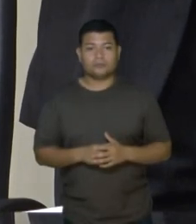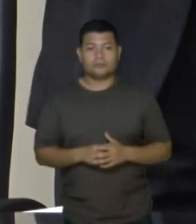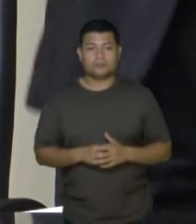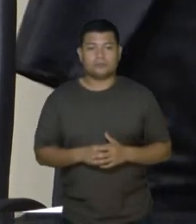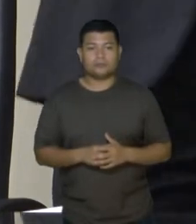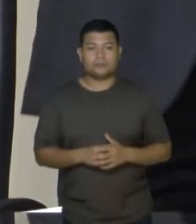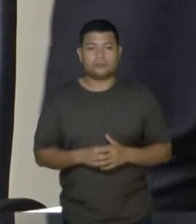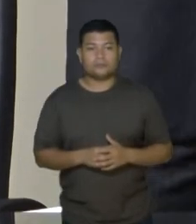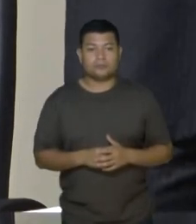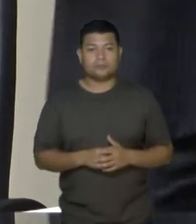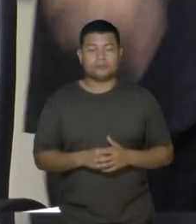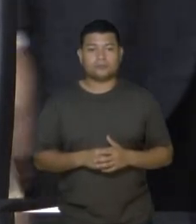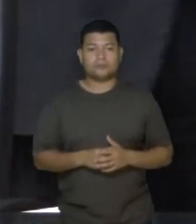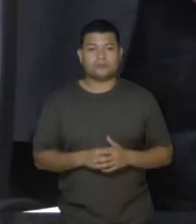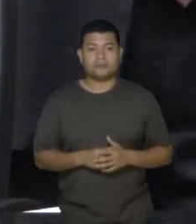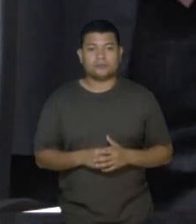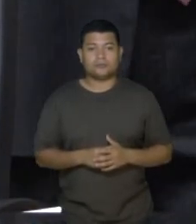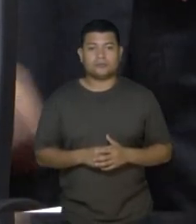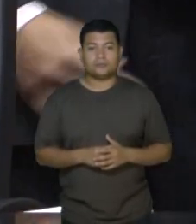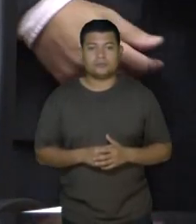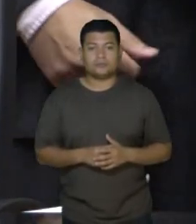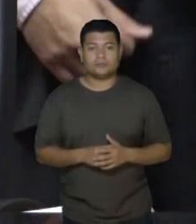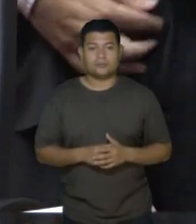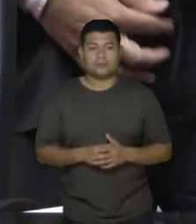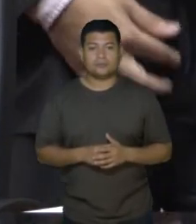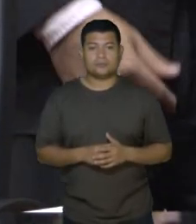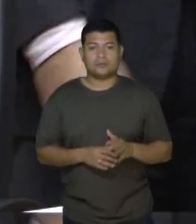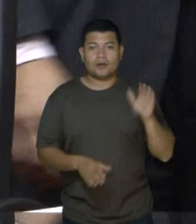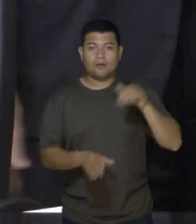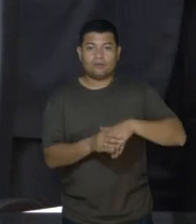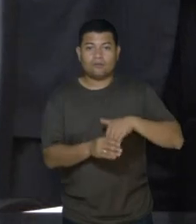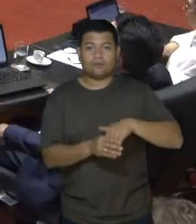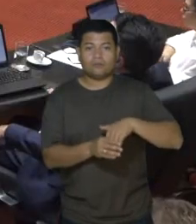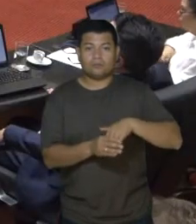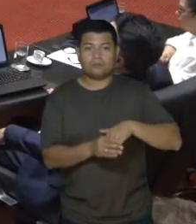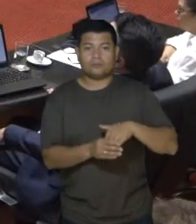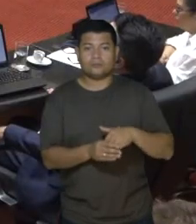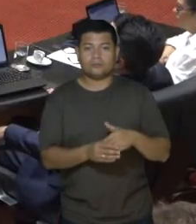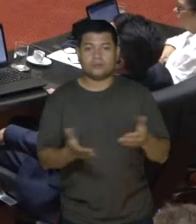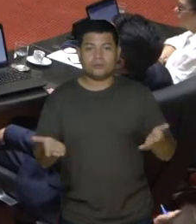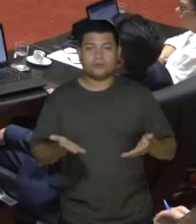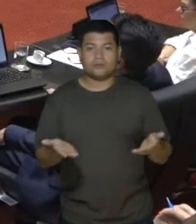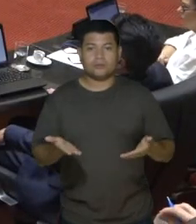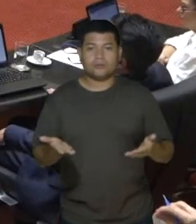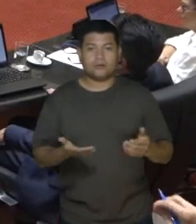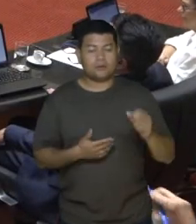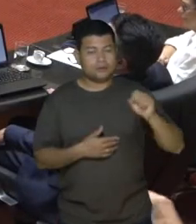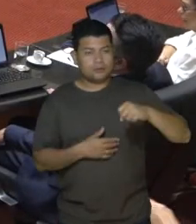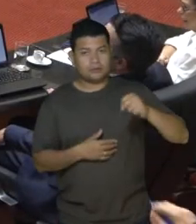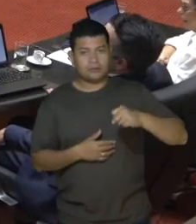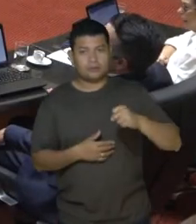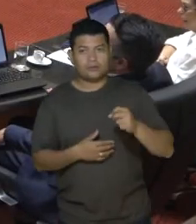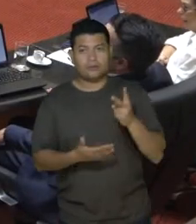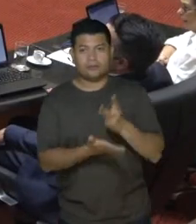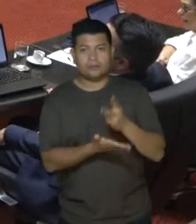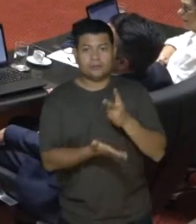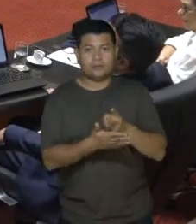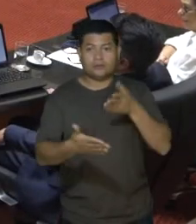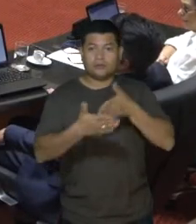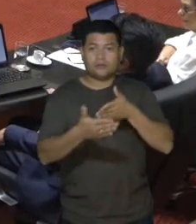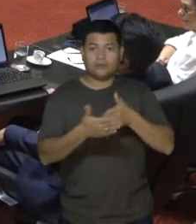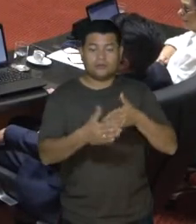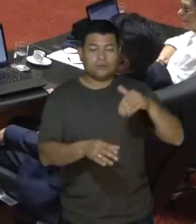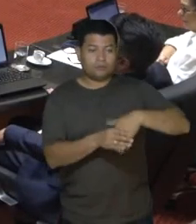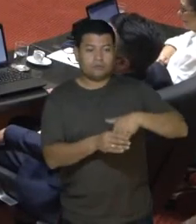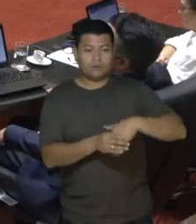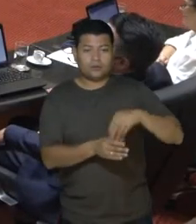exercer seu direito de voto. Quem vota sim, mantém o veto. Quem vota